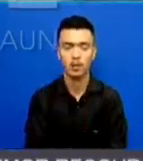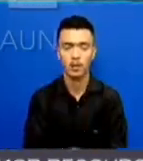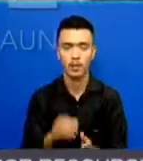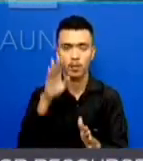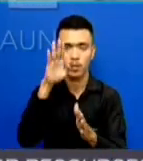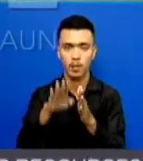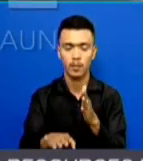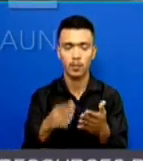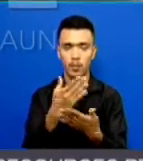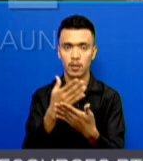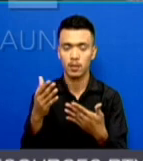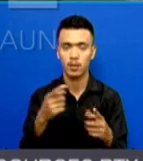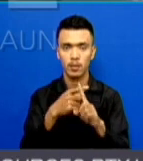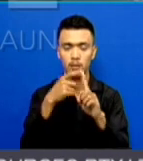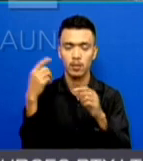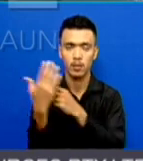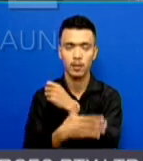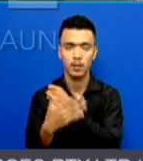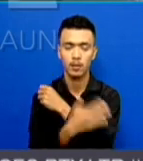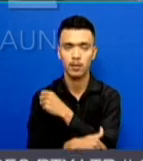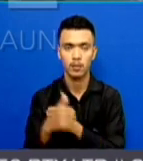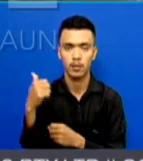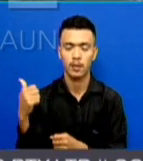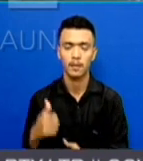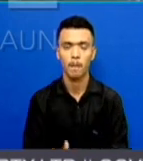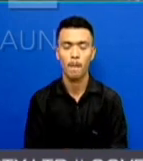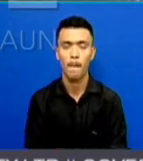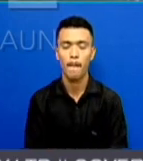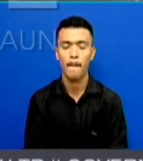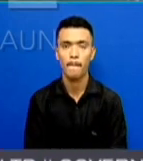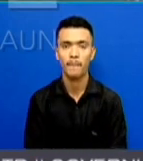odi reduz importação. Rony Silva, Cidade do Hotel, ba RTL.